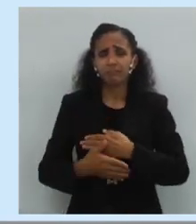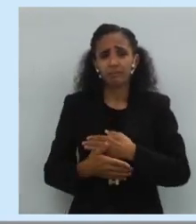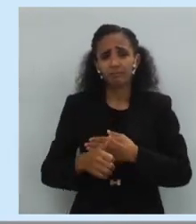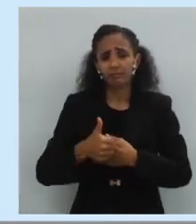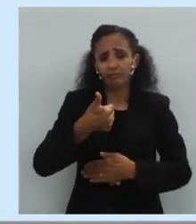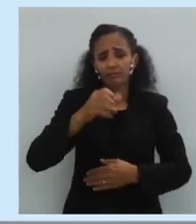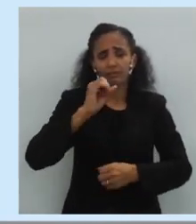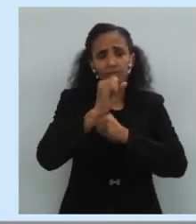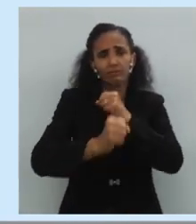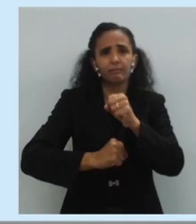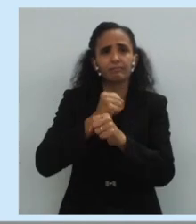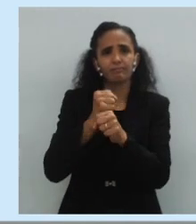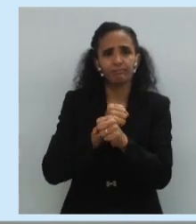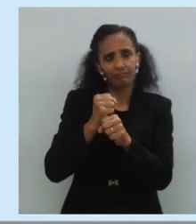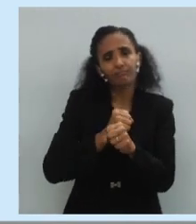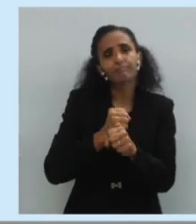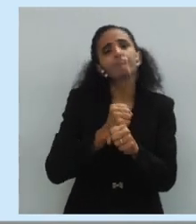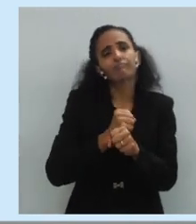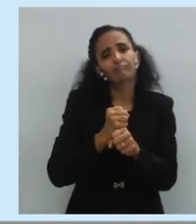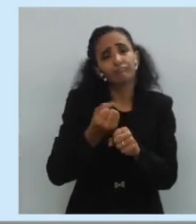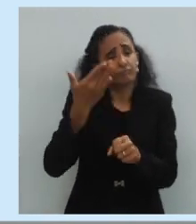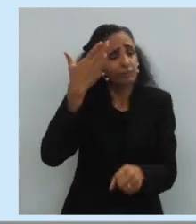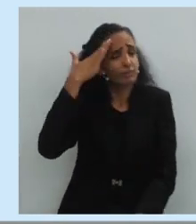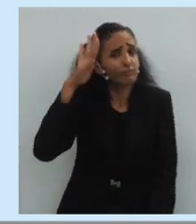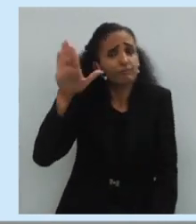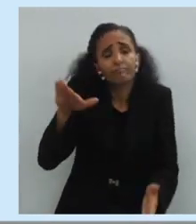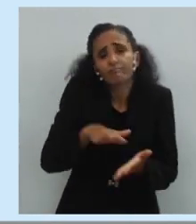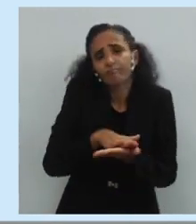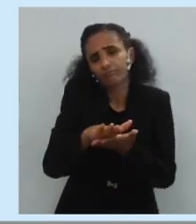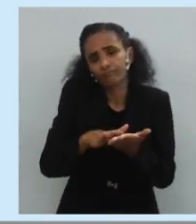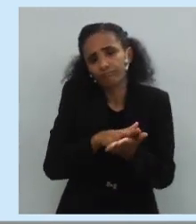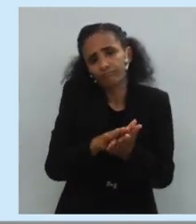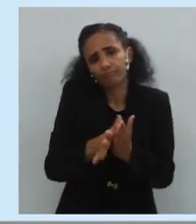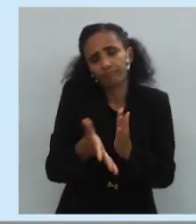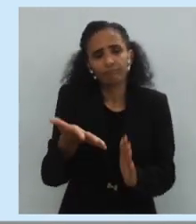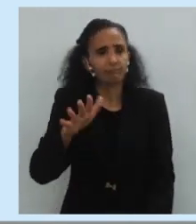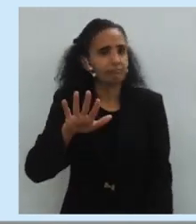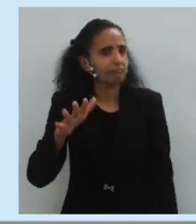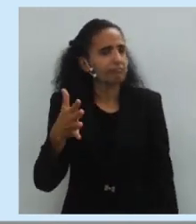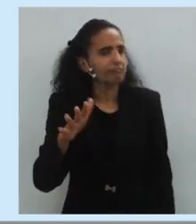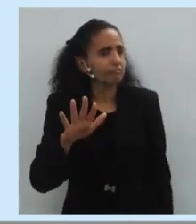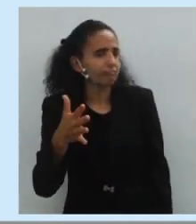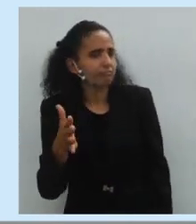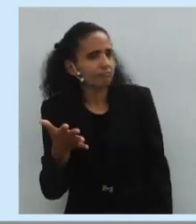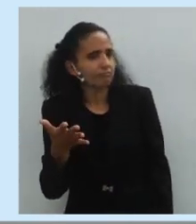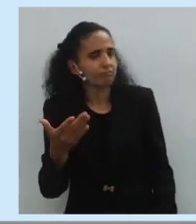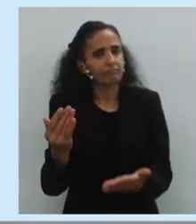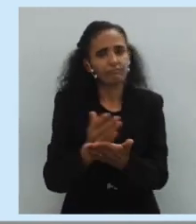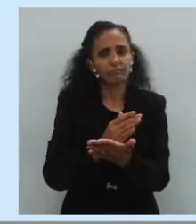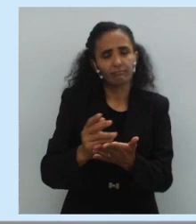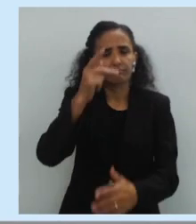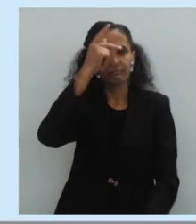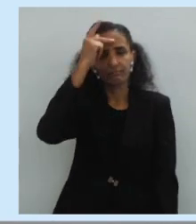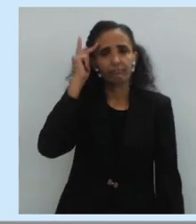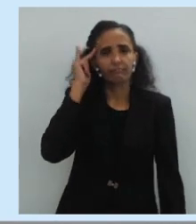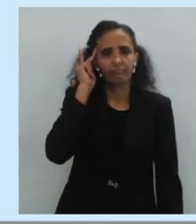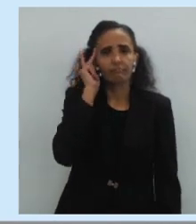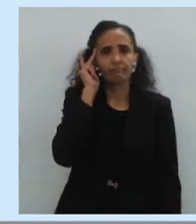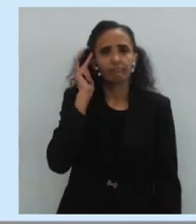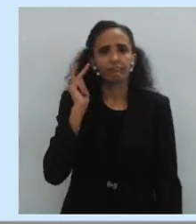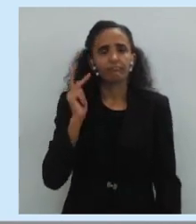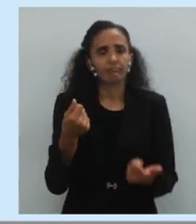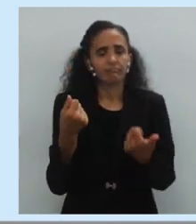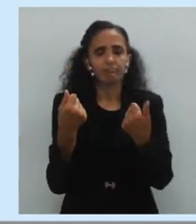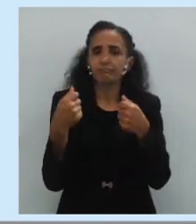por mais uma década, né, com o vírus sem saber. Então, aproximadamente aí metade